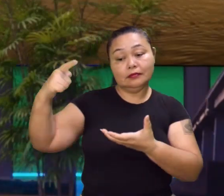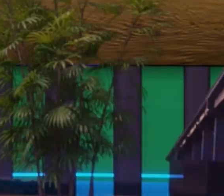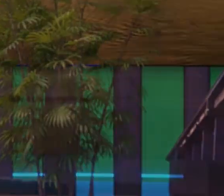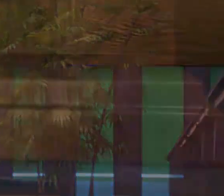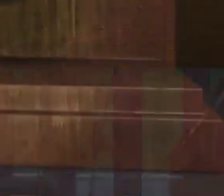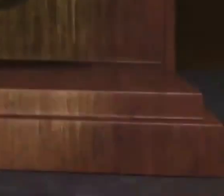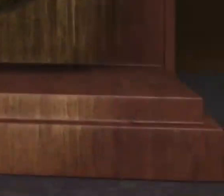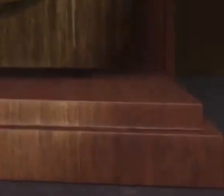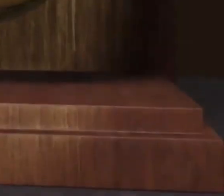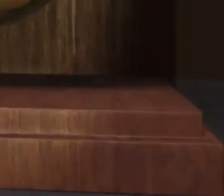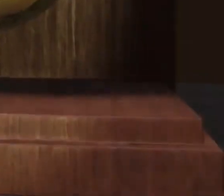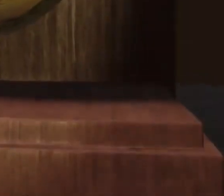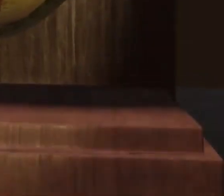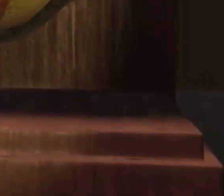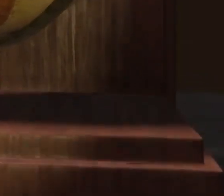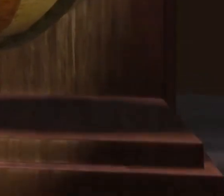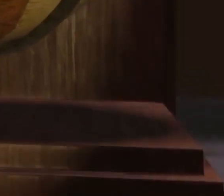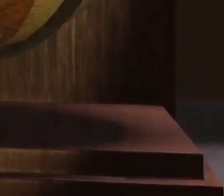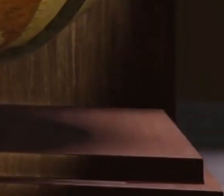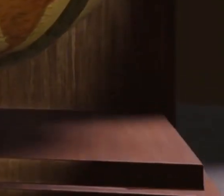lá!